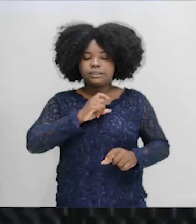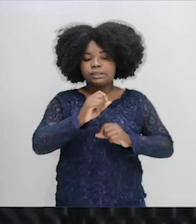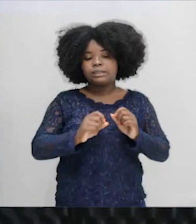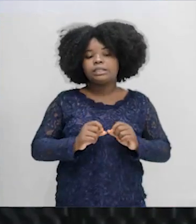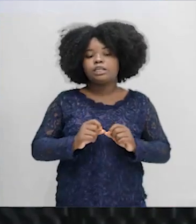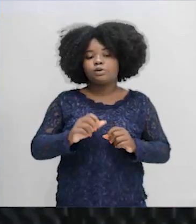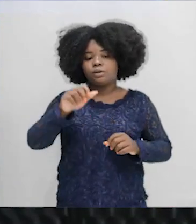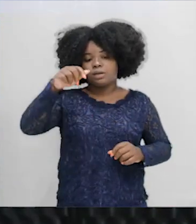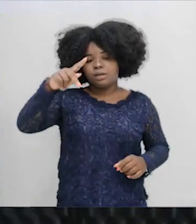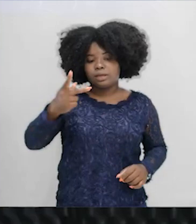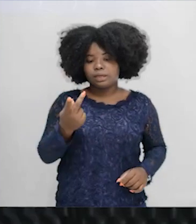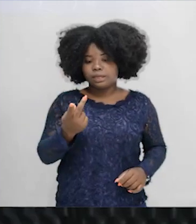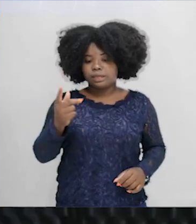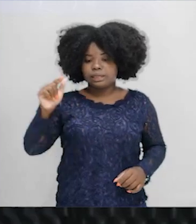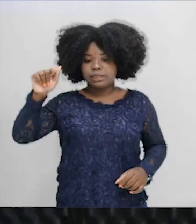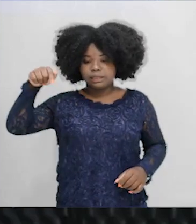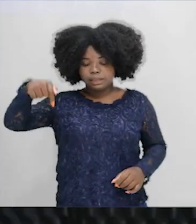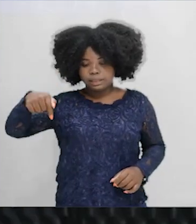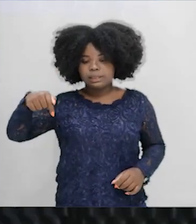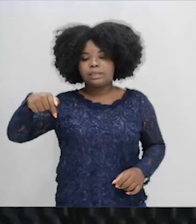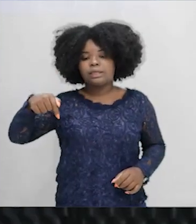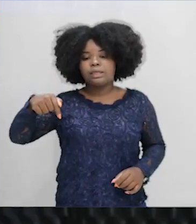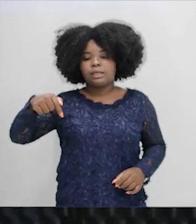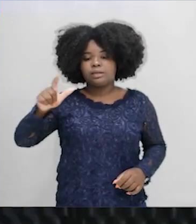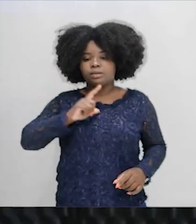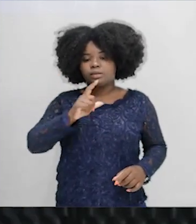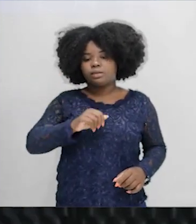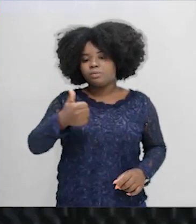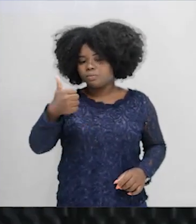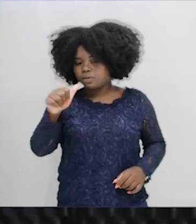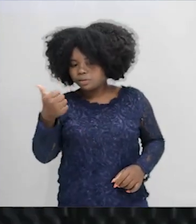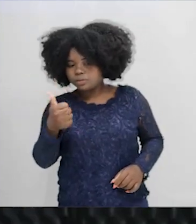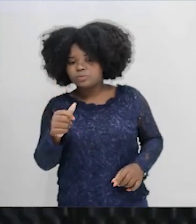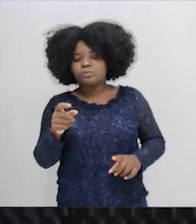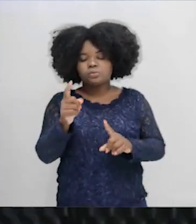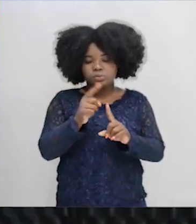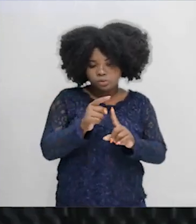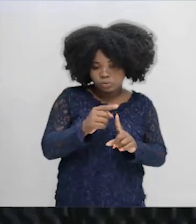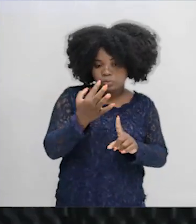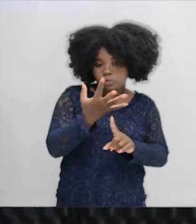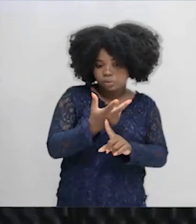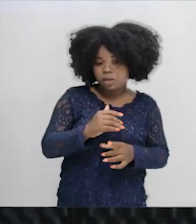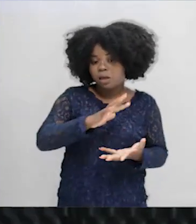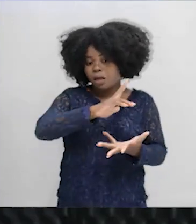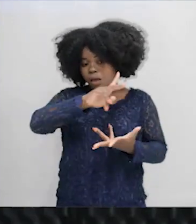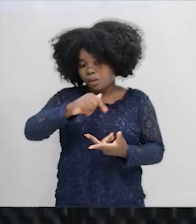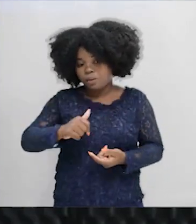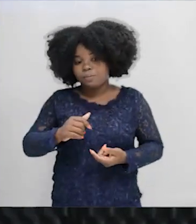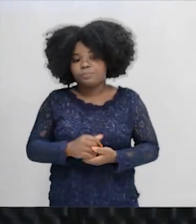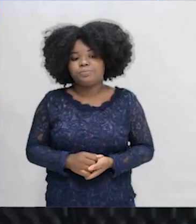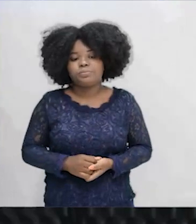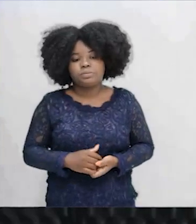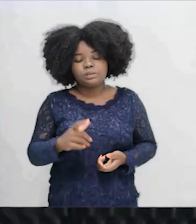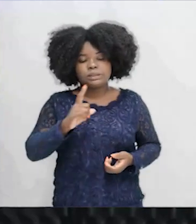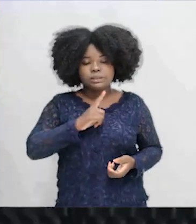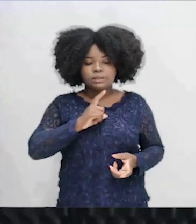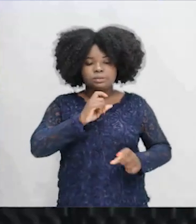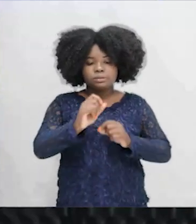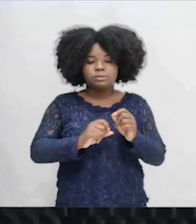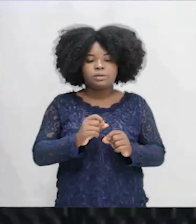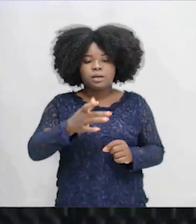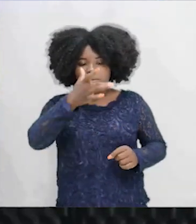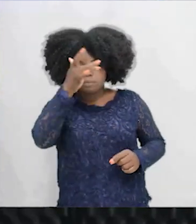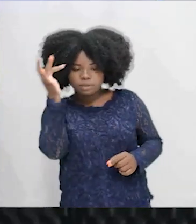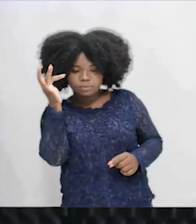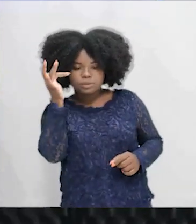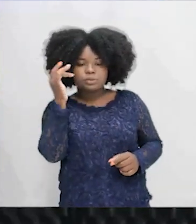como atualmente, uma das 11 formas de arte presentes no mundo. Olha o nível de importância, né? Ele geralmente é feito